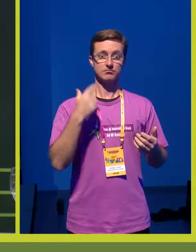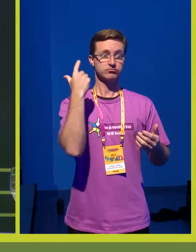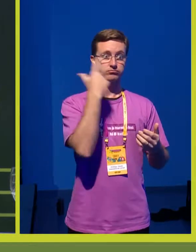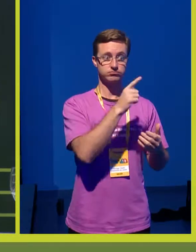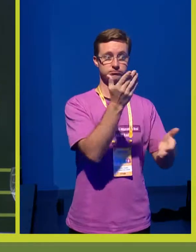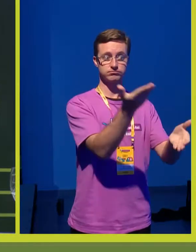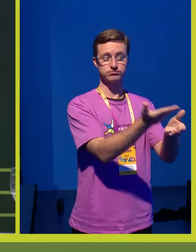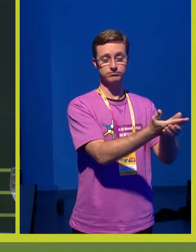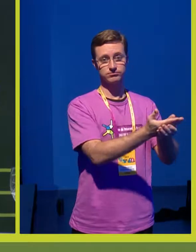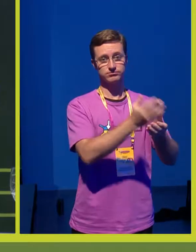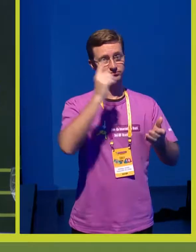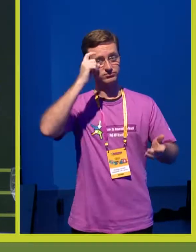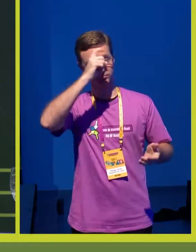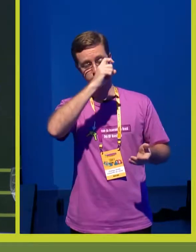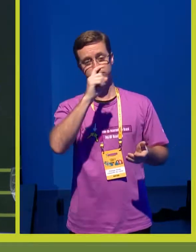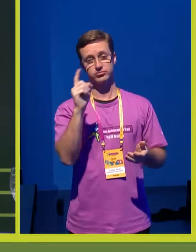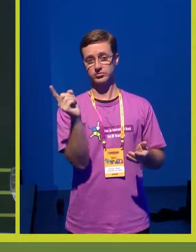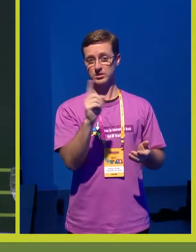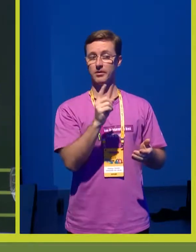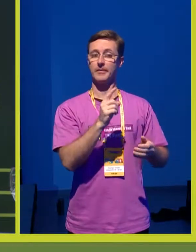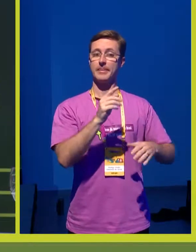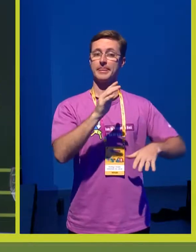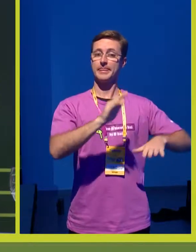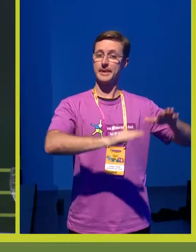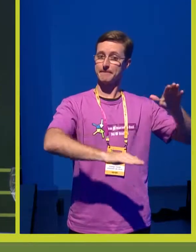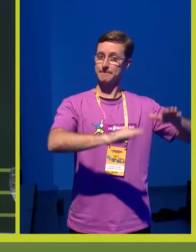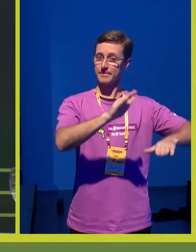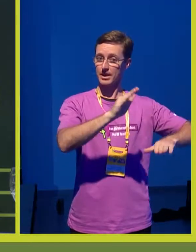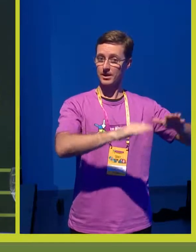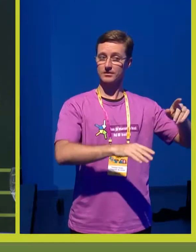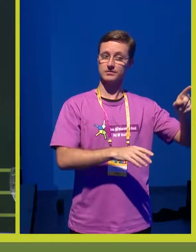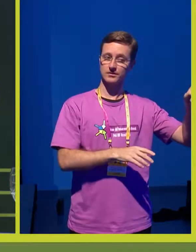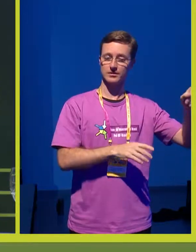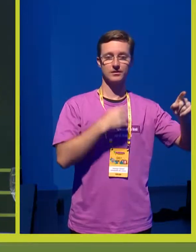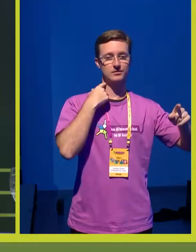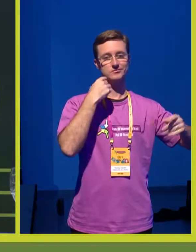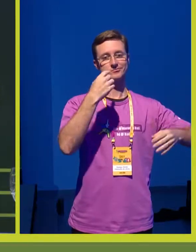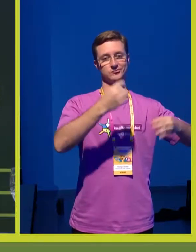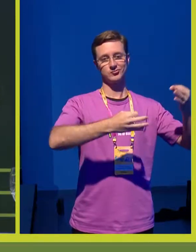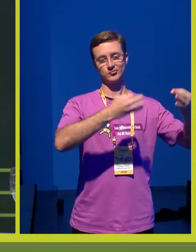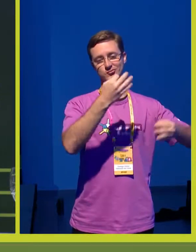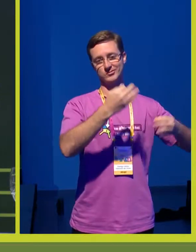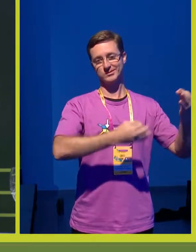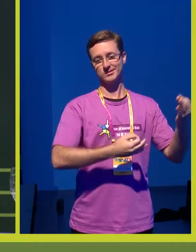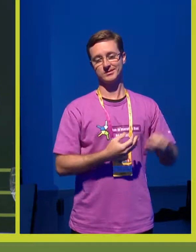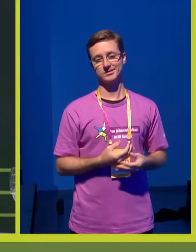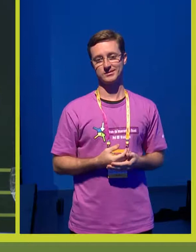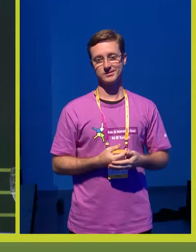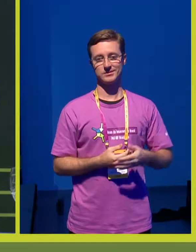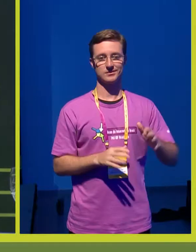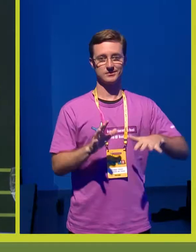tão difícil assim a depender do juiz é bem fácil então